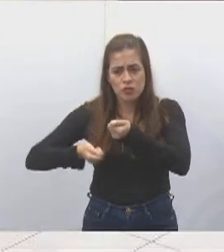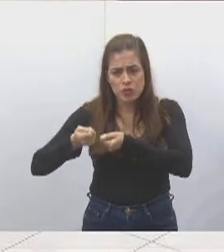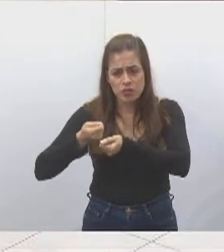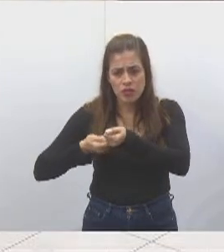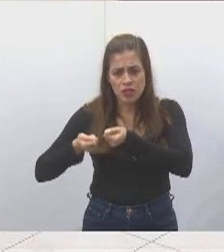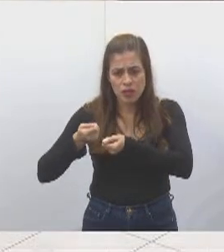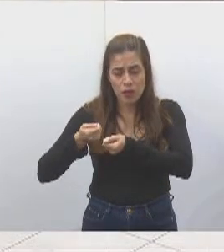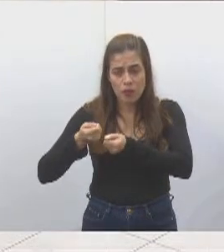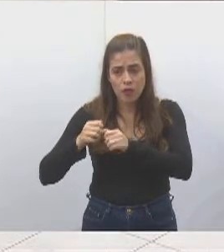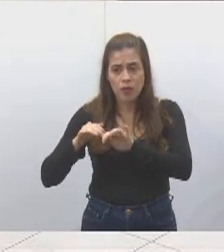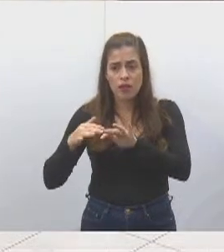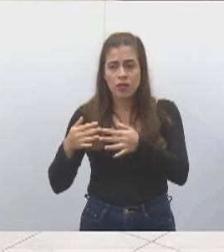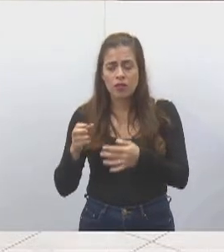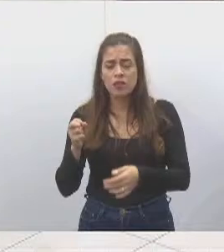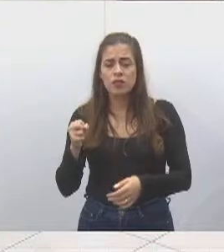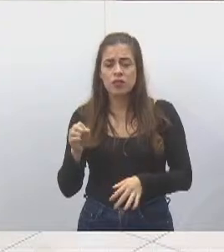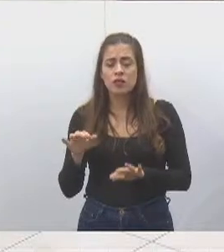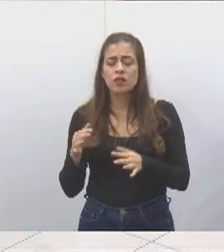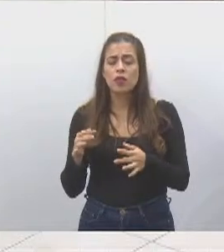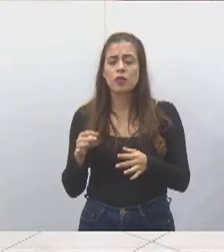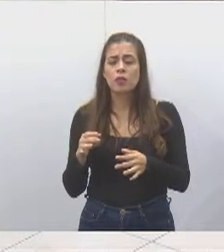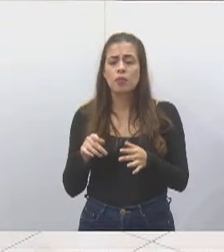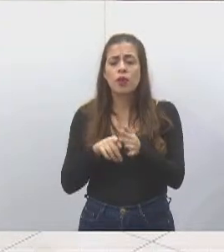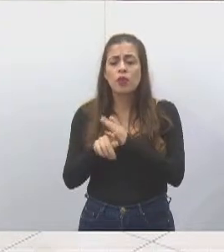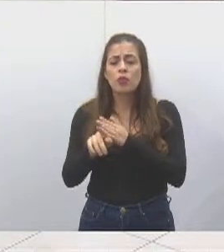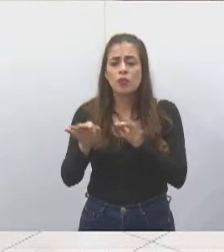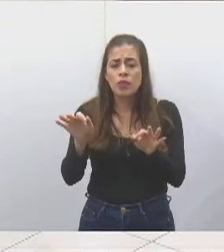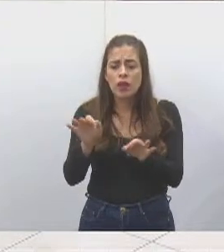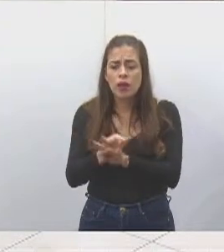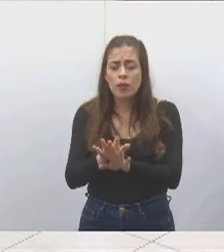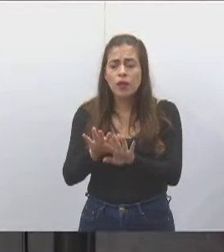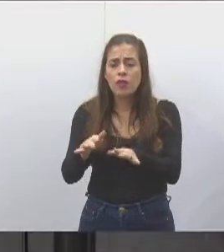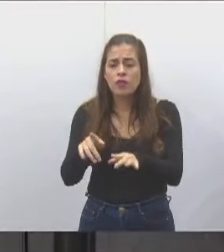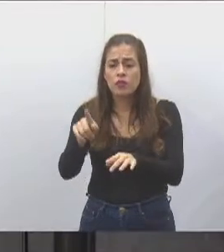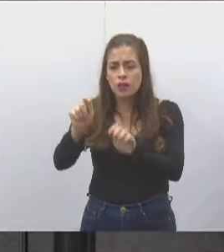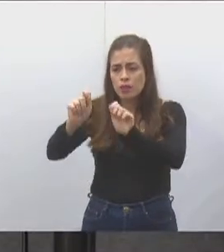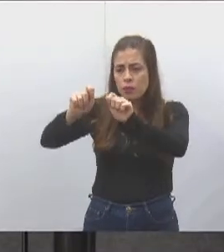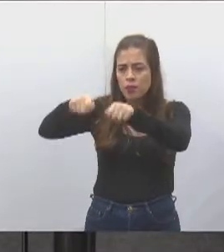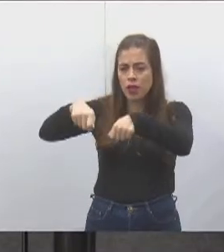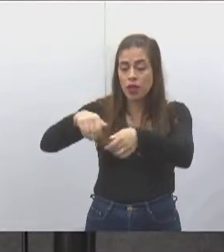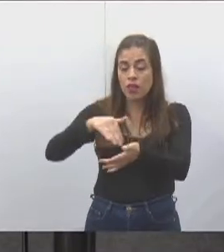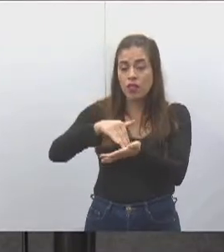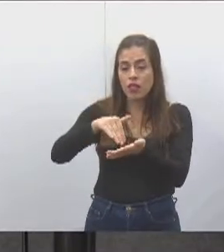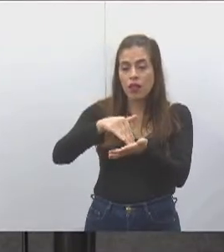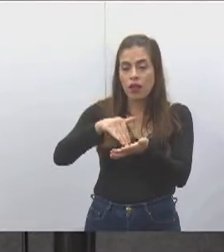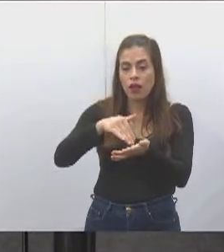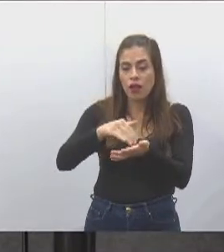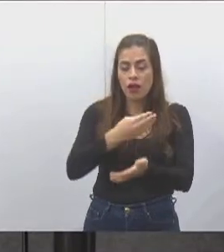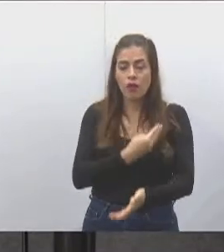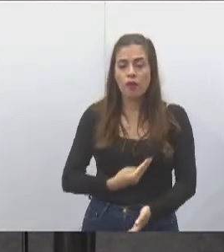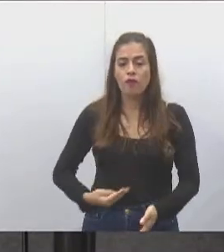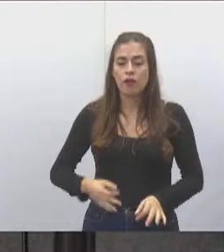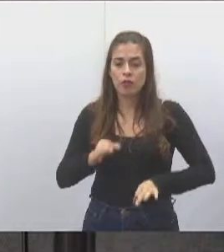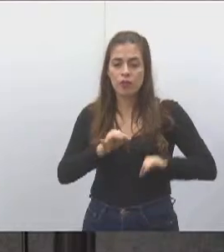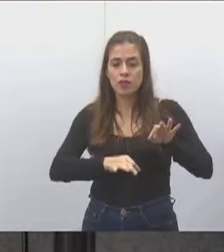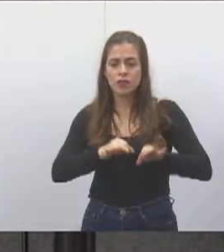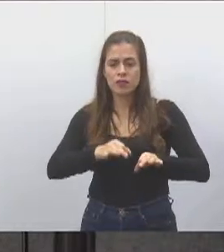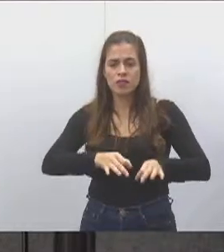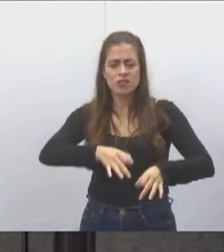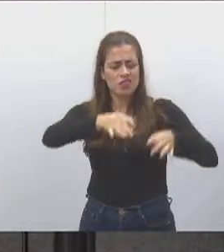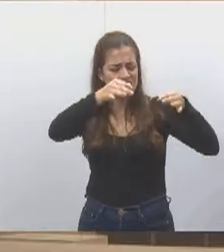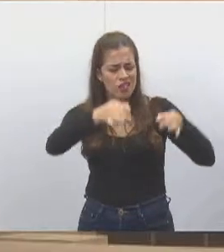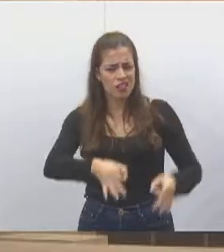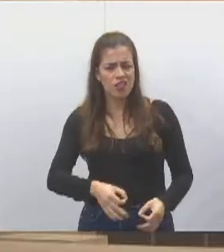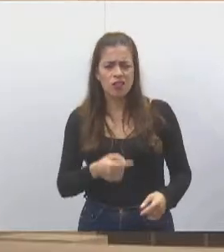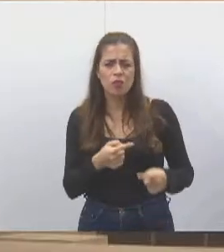Sim. Então, a pergunta para finalizar. Você tem capacidade para estar no cargo de secretário de Governo e Planejamento? Com certeza, meu amigo. Então, por que